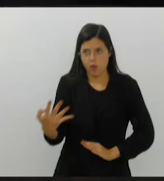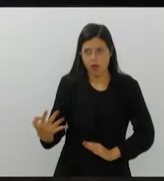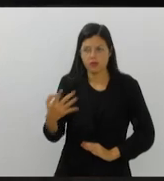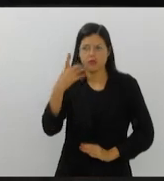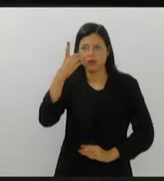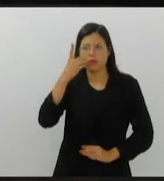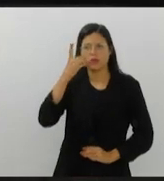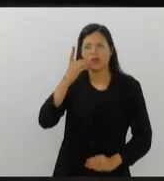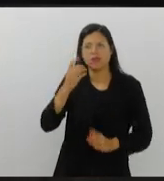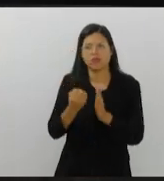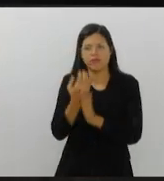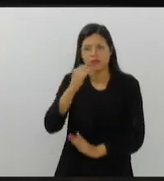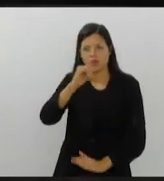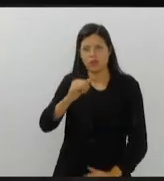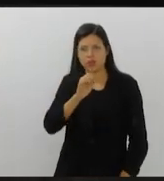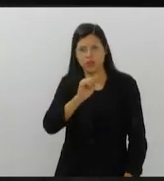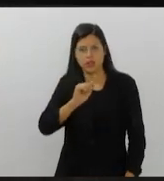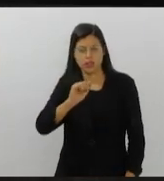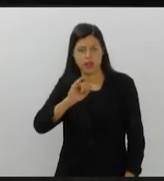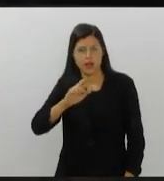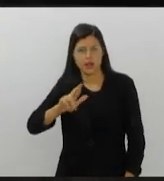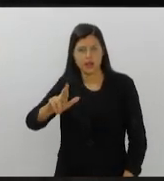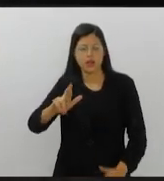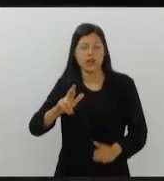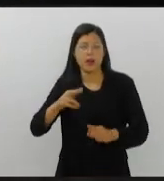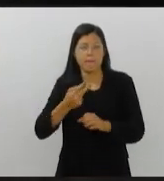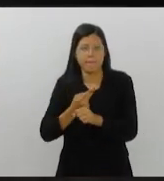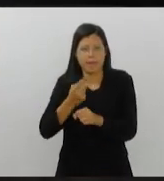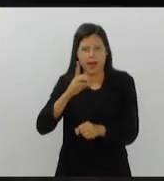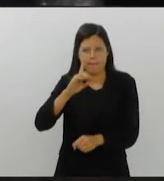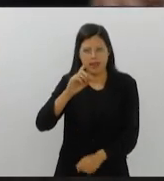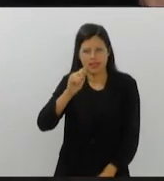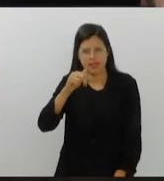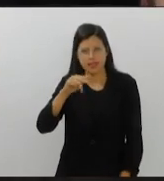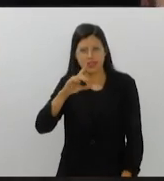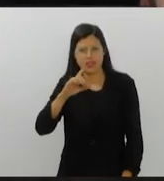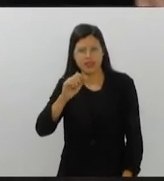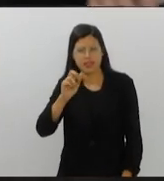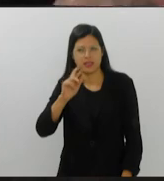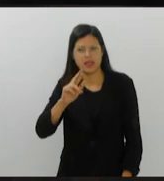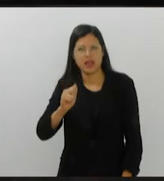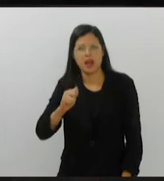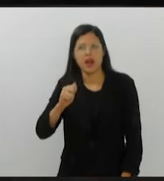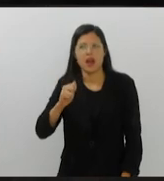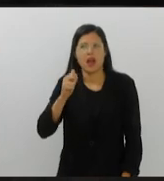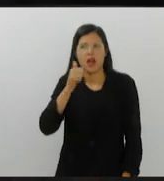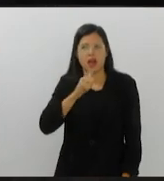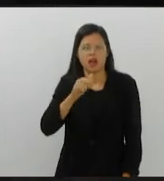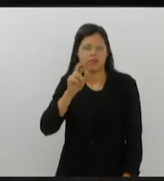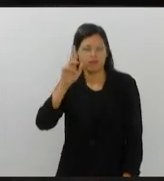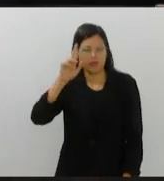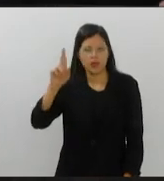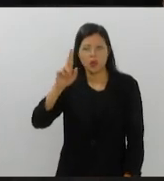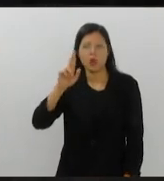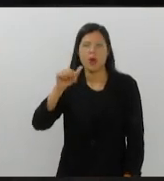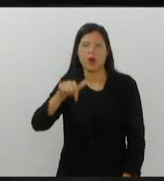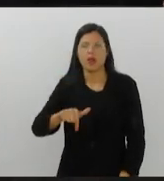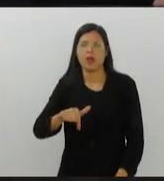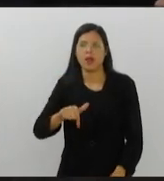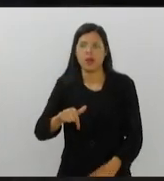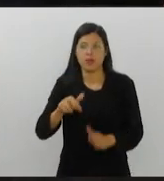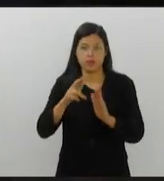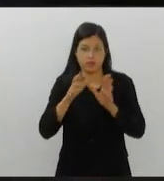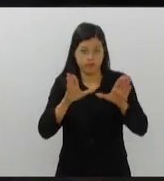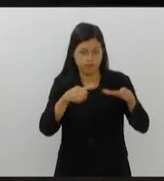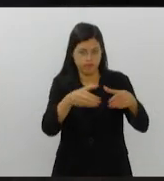Jari Oliveira, que concede o prêmio Dandara à senhora Clarete Braz Patrocínio. Parecer da Comissão de Normas